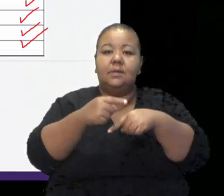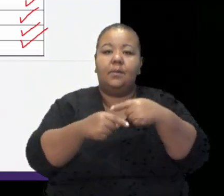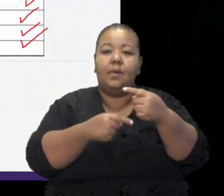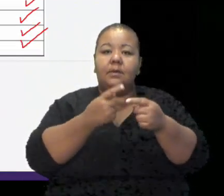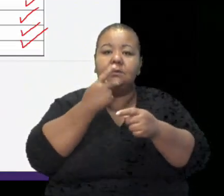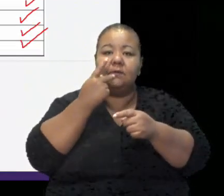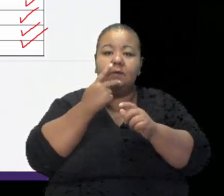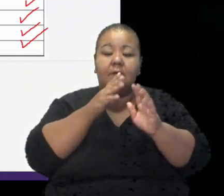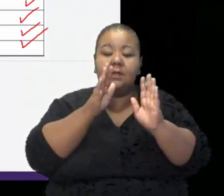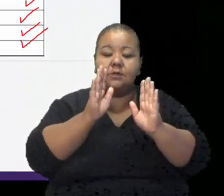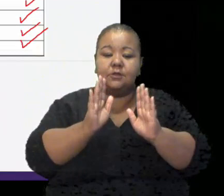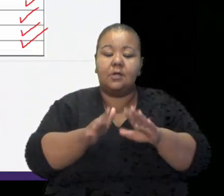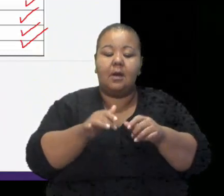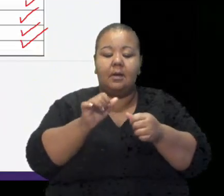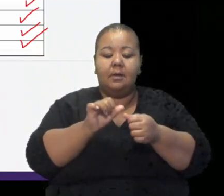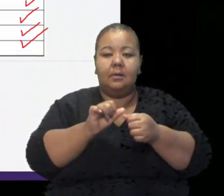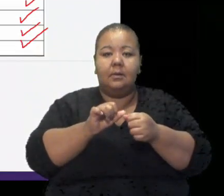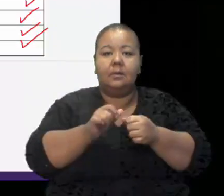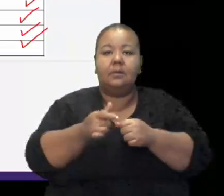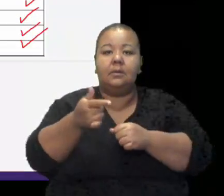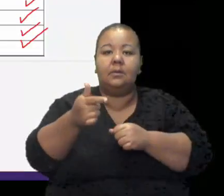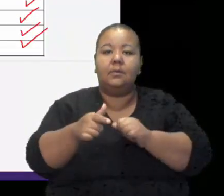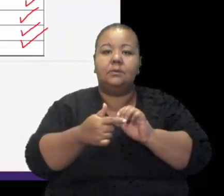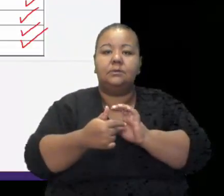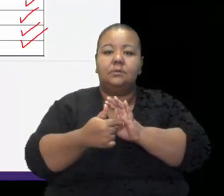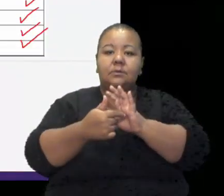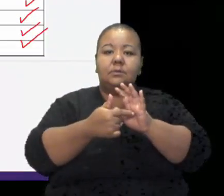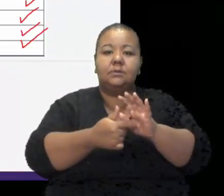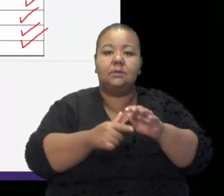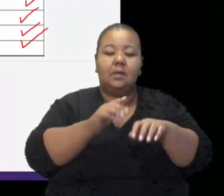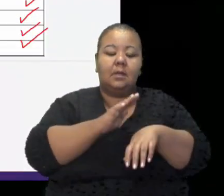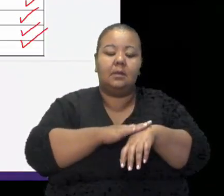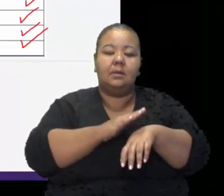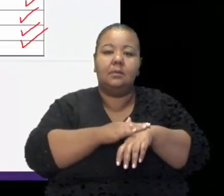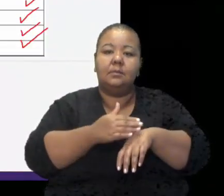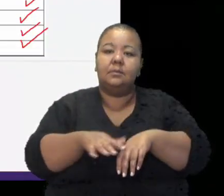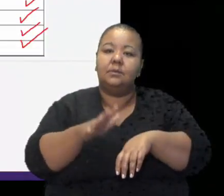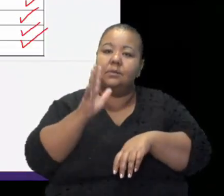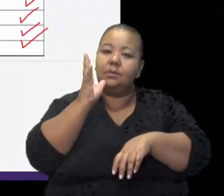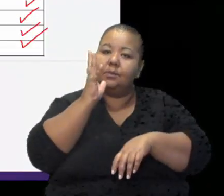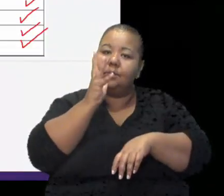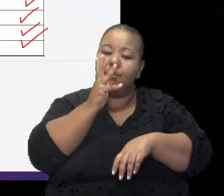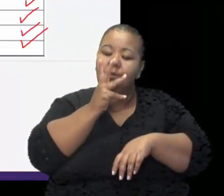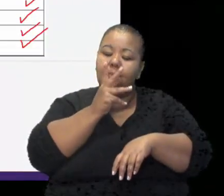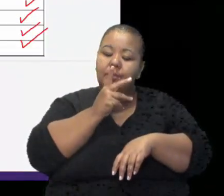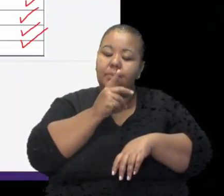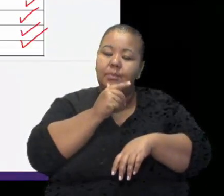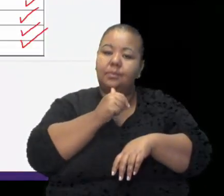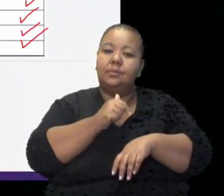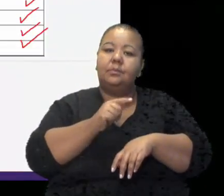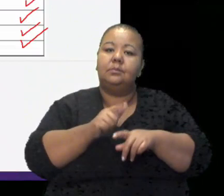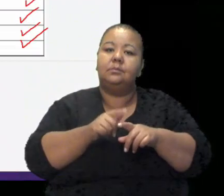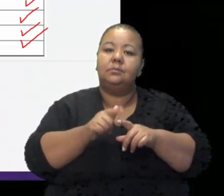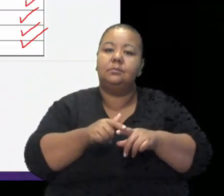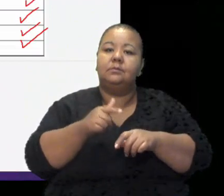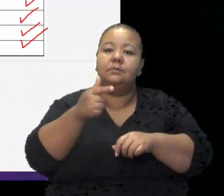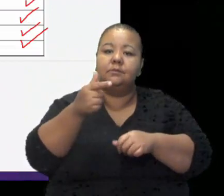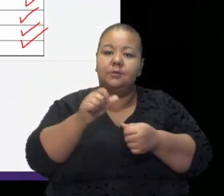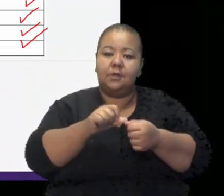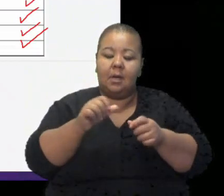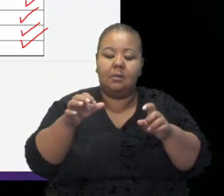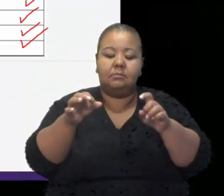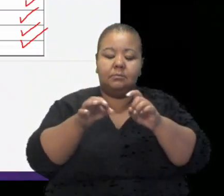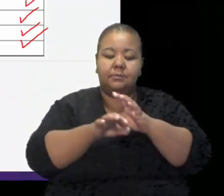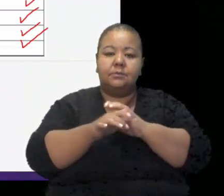em operação. Aí na sequência eu vou demonstrar quanto tempo ela demora para ser produzido. Foi produzido